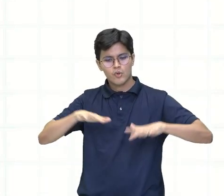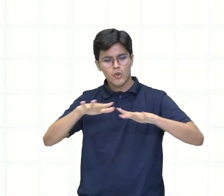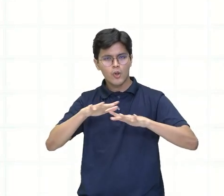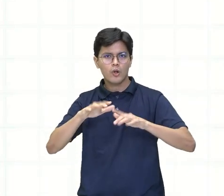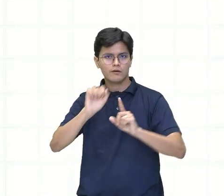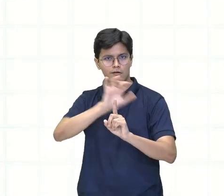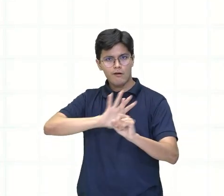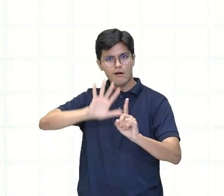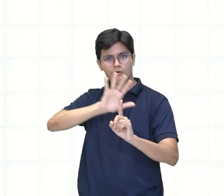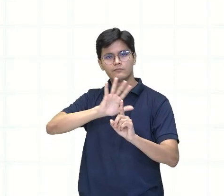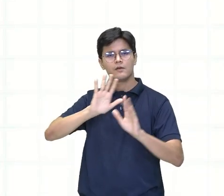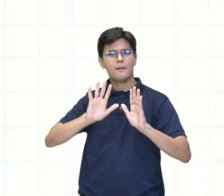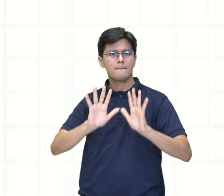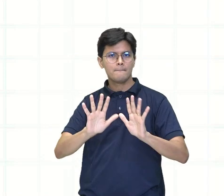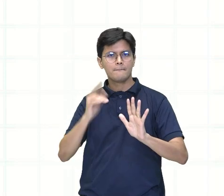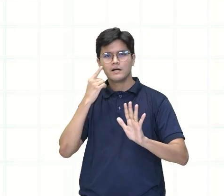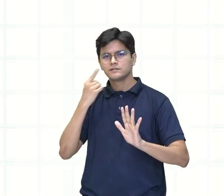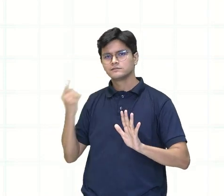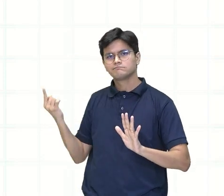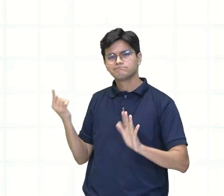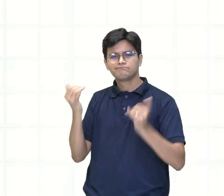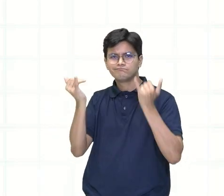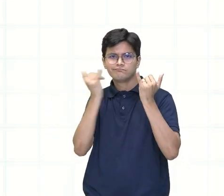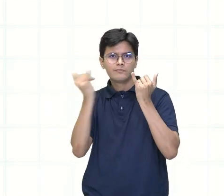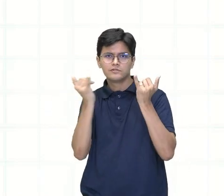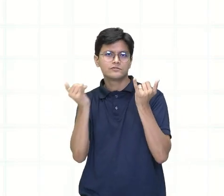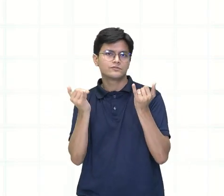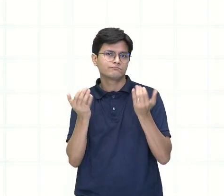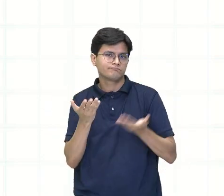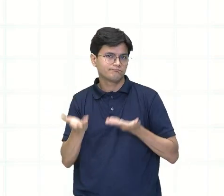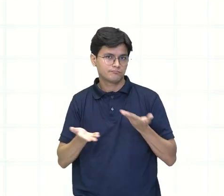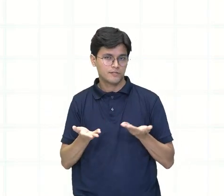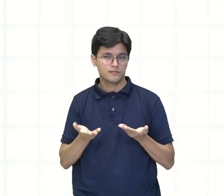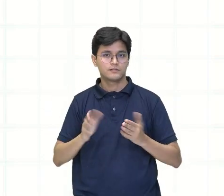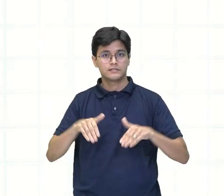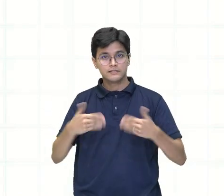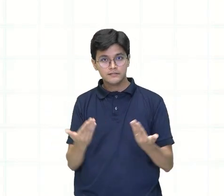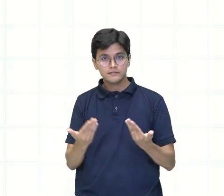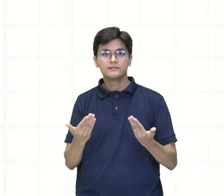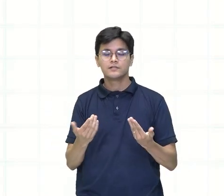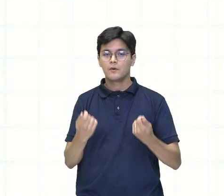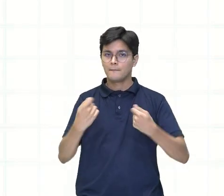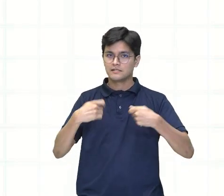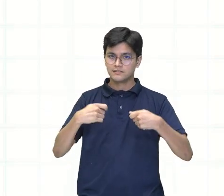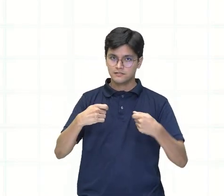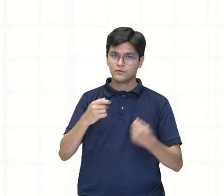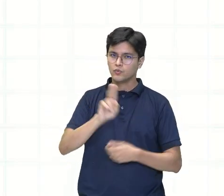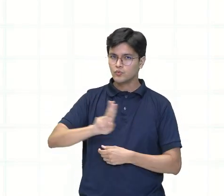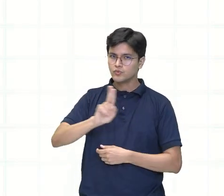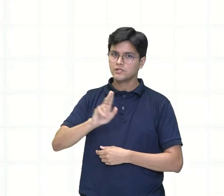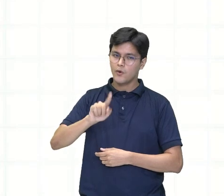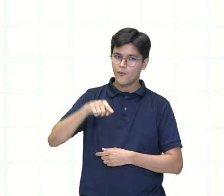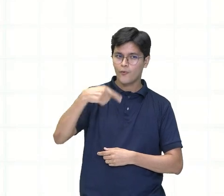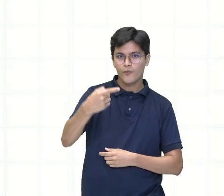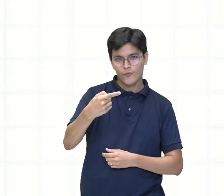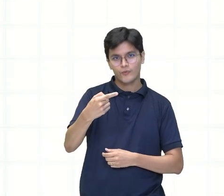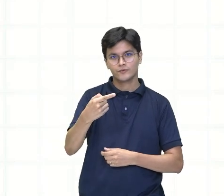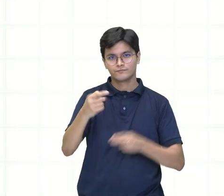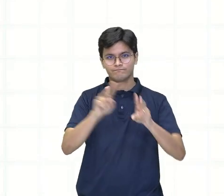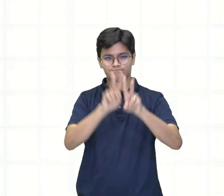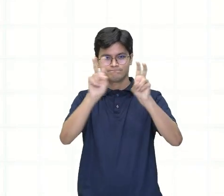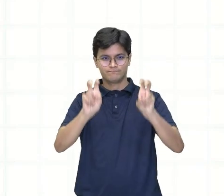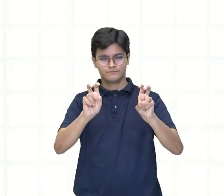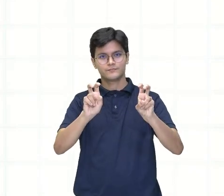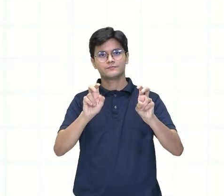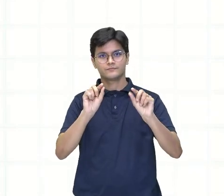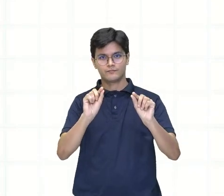não é? Não está dizendo muita coisa pra gente. Então, a gente tem que passar para o próximo recurso, que é o título, não é? A gente está